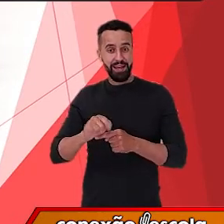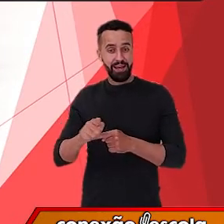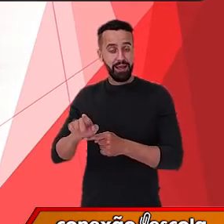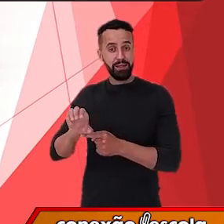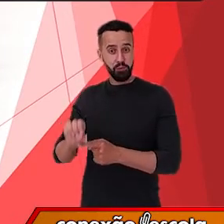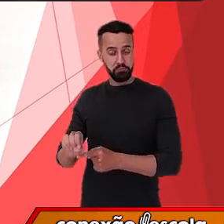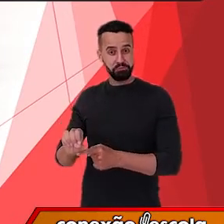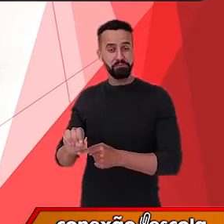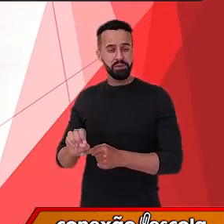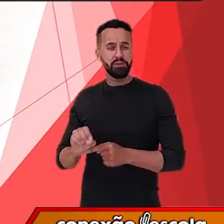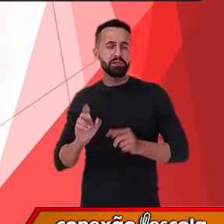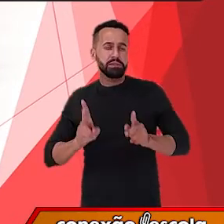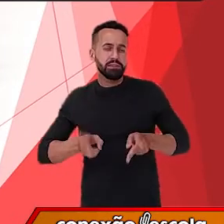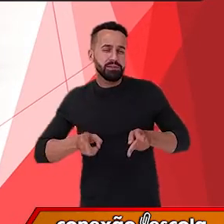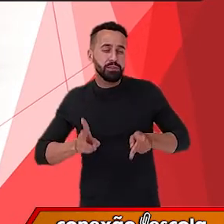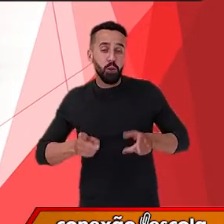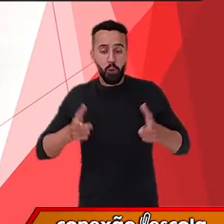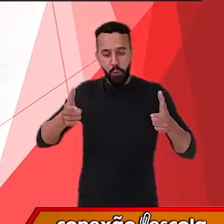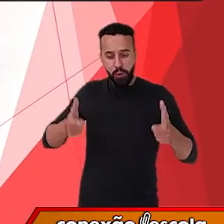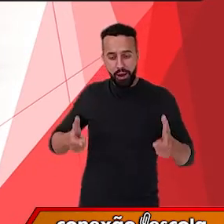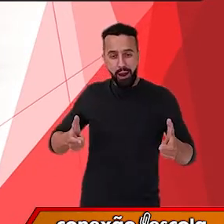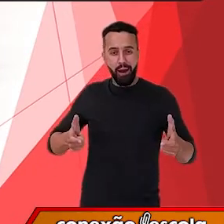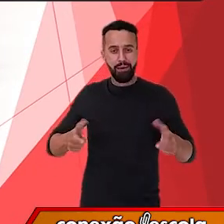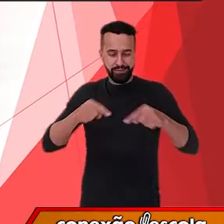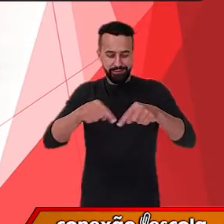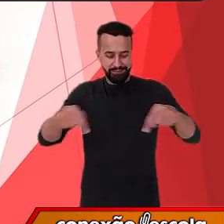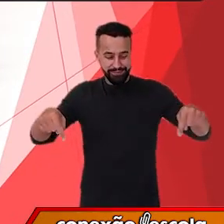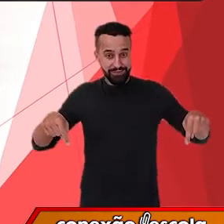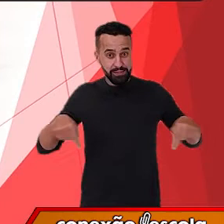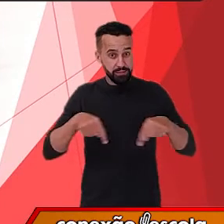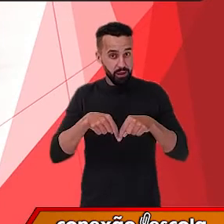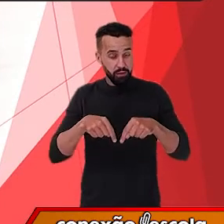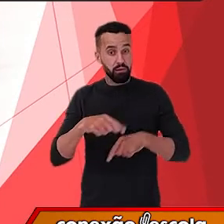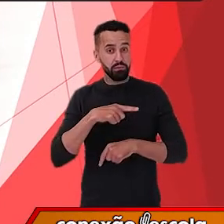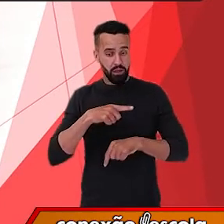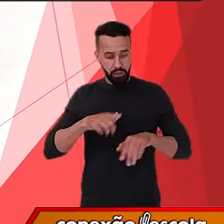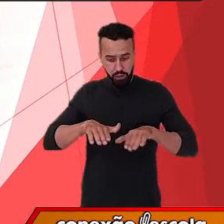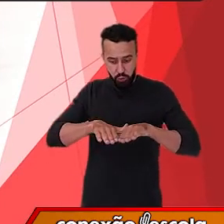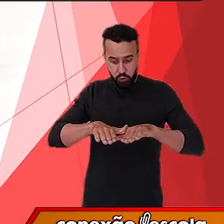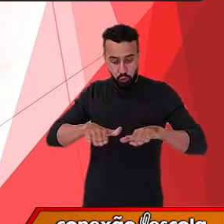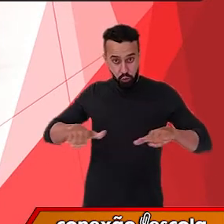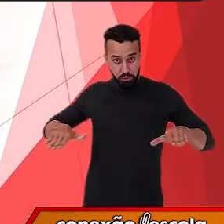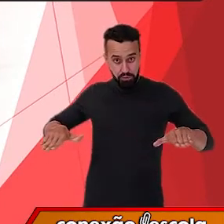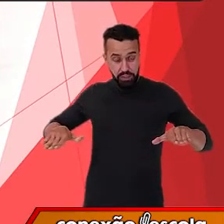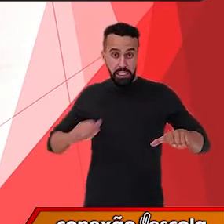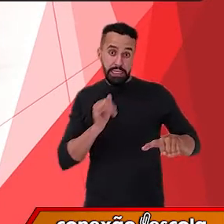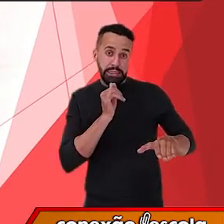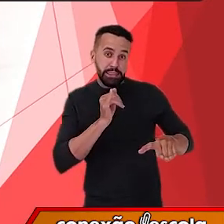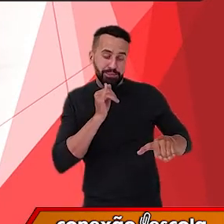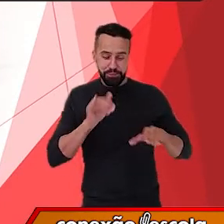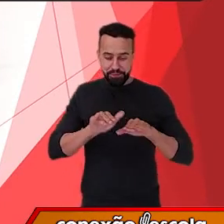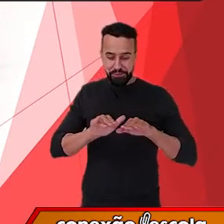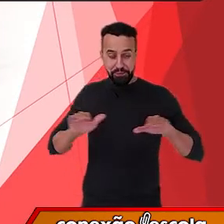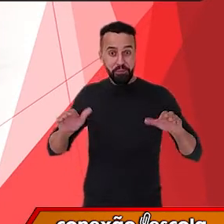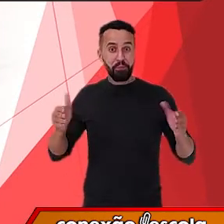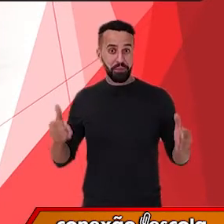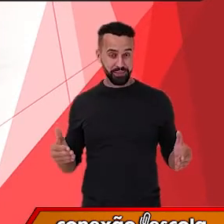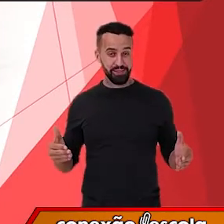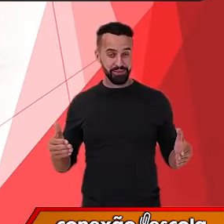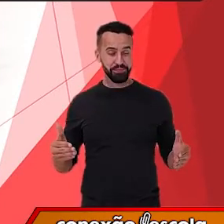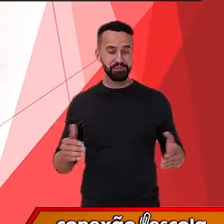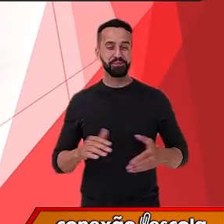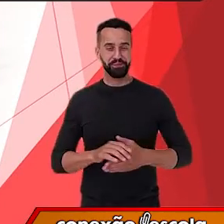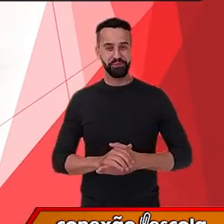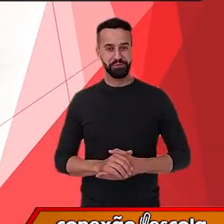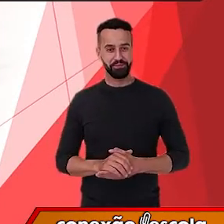gente pratica normalmente em ambiente fechado, quase sempre apoiados em uma superfície, como por exemplo uma mesa, daí